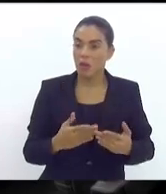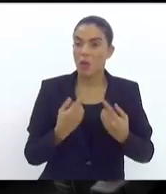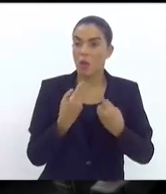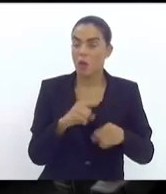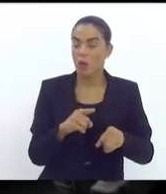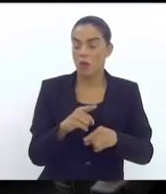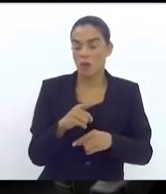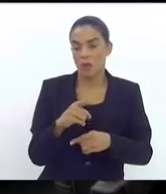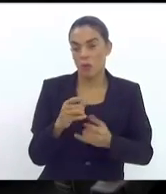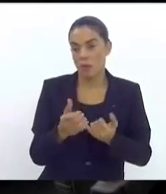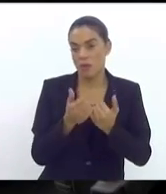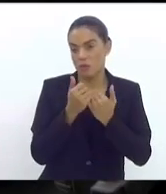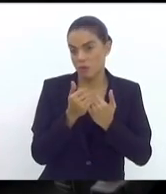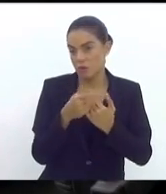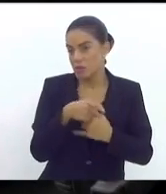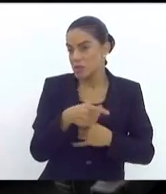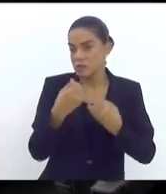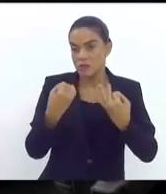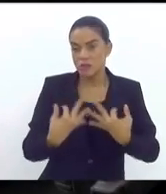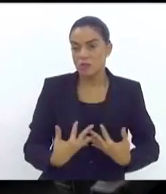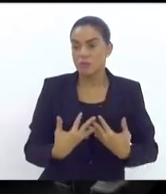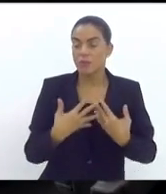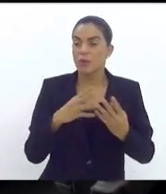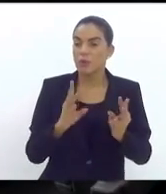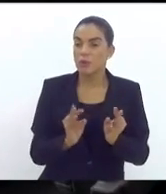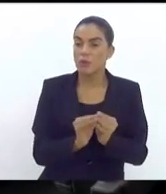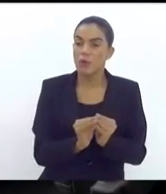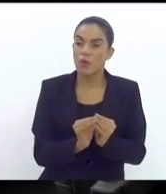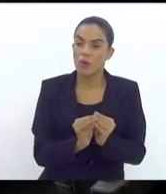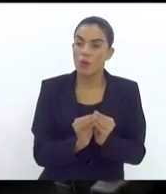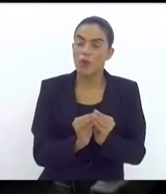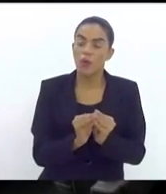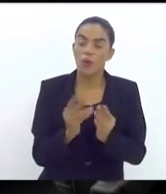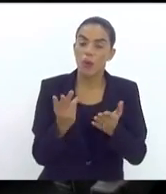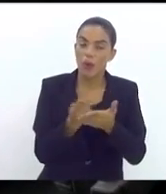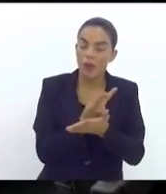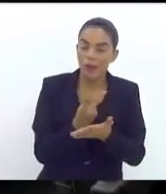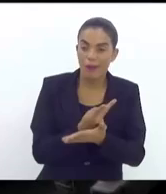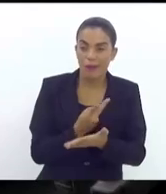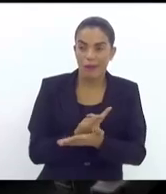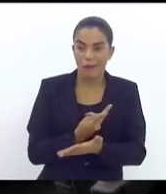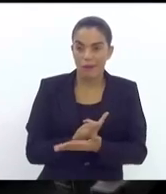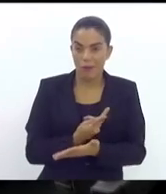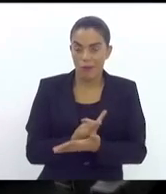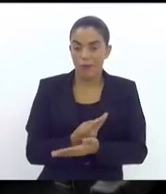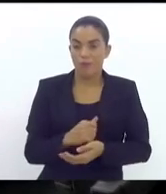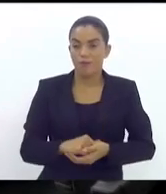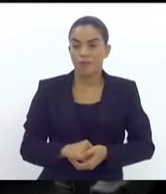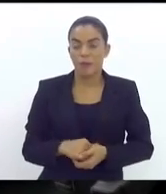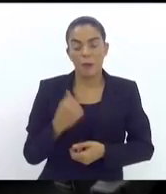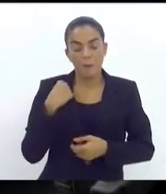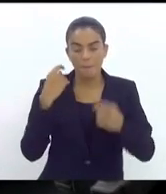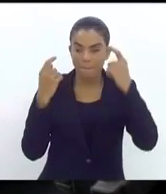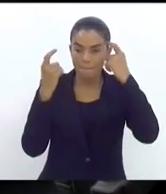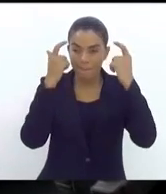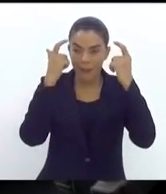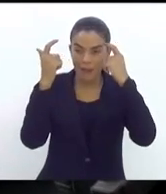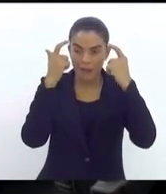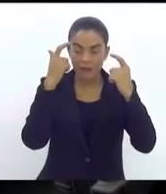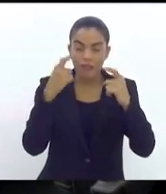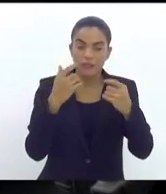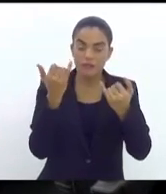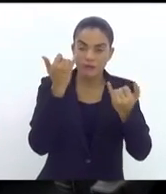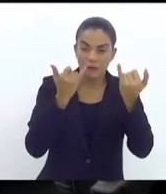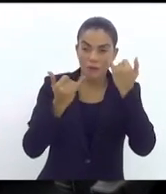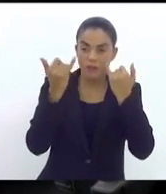patrimônio. Isso explica um pouco do rosto desses erros judiciais. Penso que estas informações são importantes